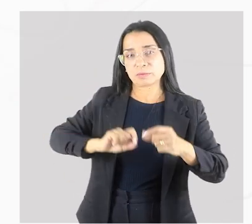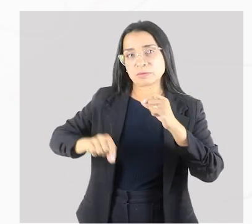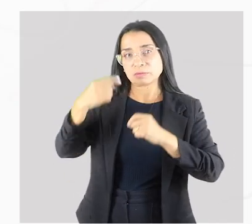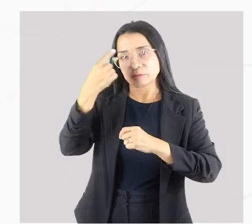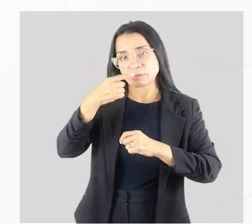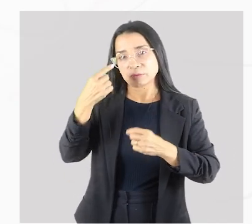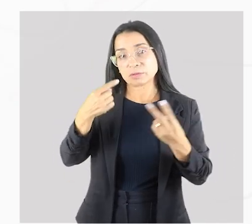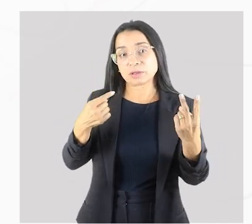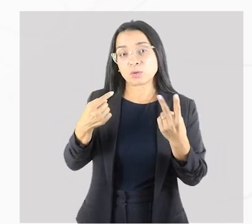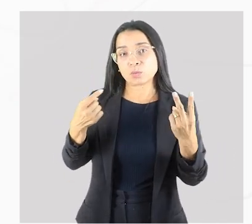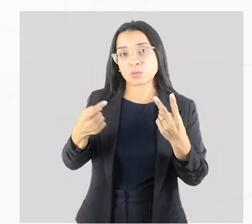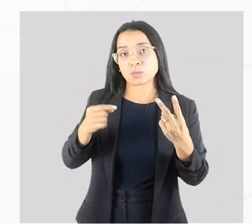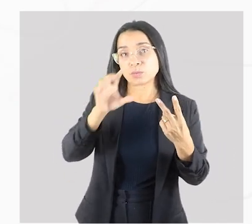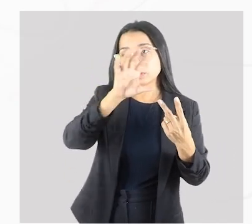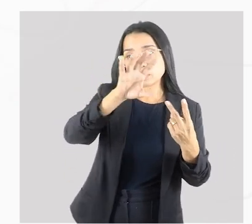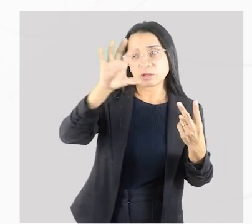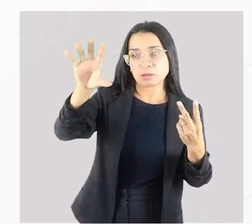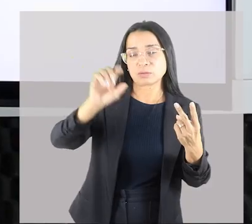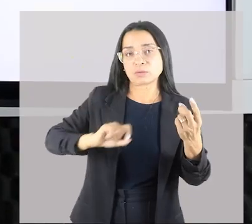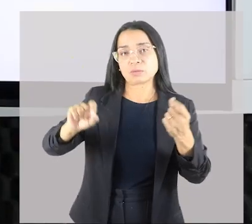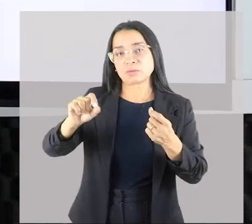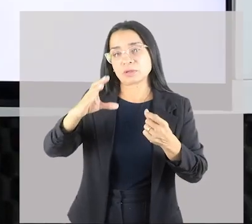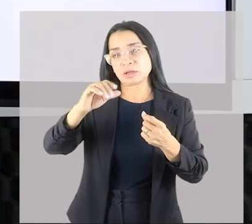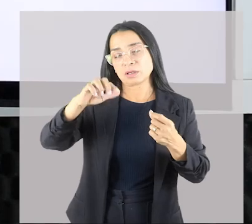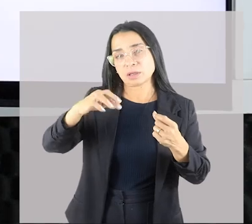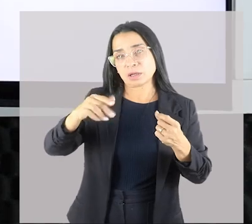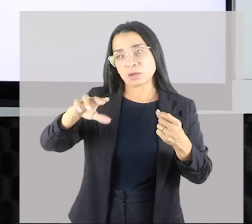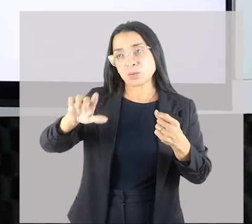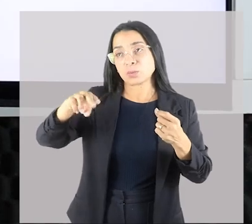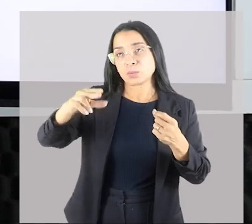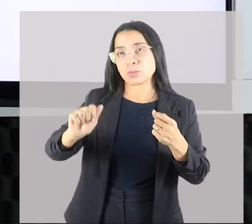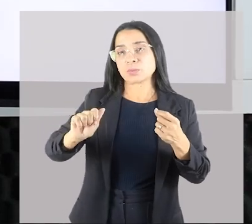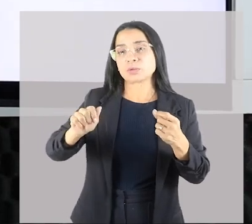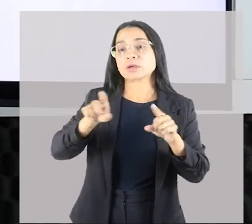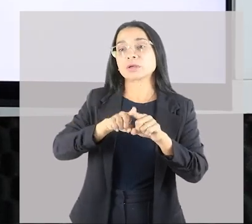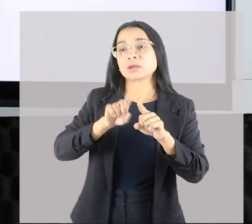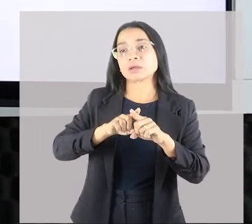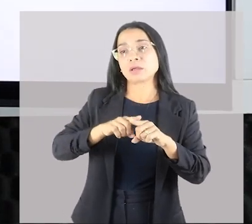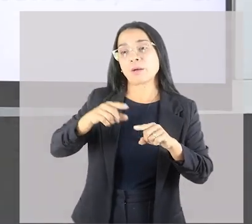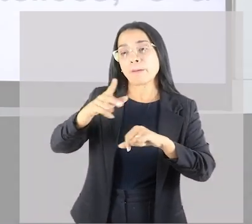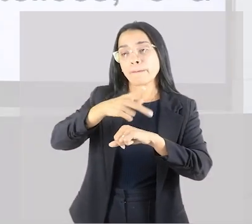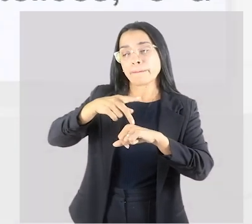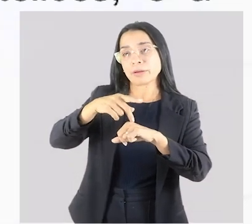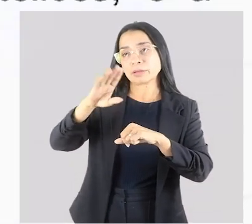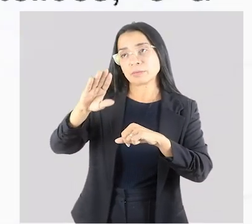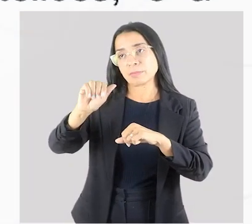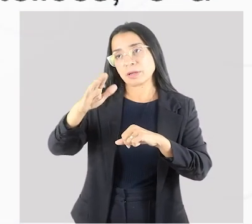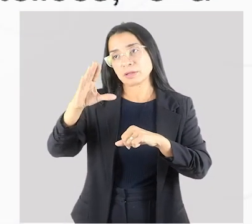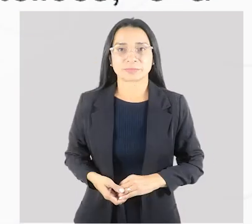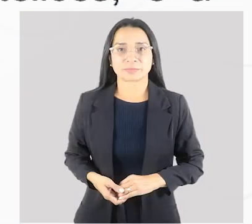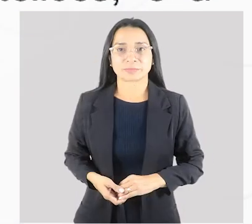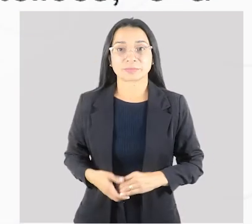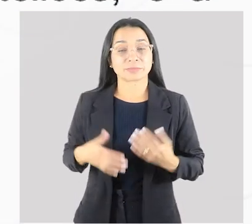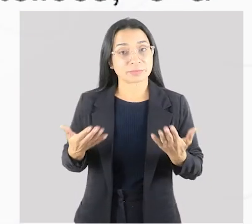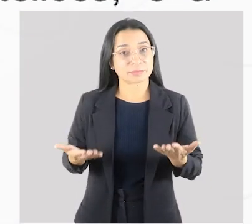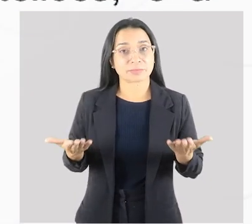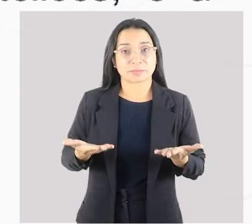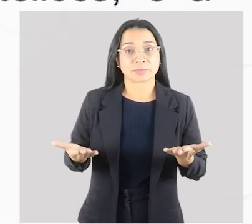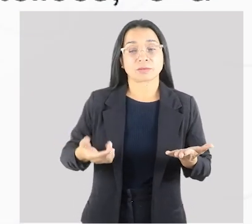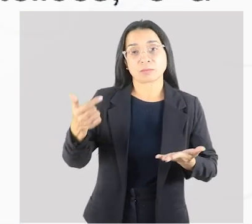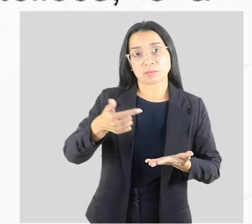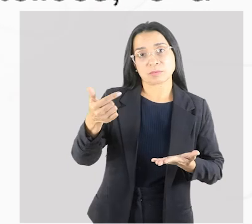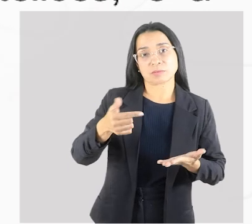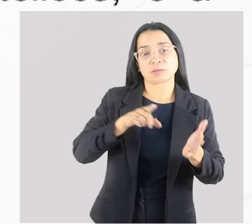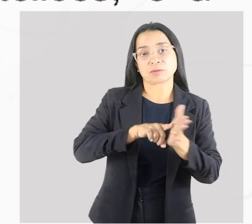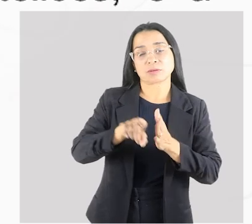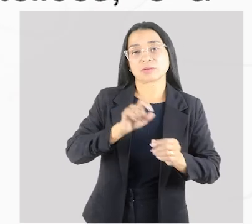nós temos ali duas regiões de destaque, Catalunha e a região do País Basco, de onde é originário o ETA. Beleza? Vamos agora para a